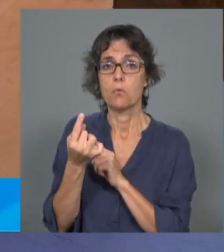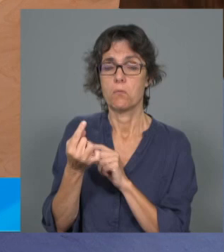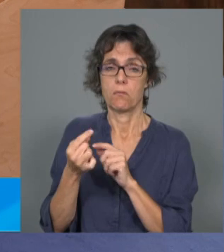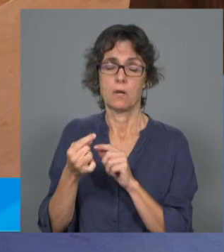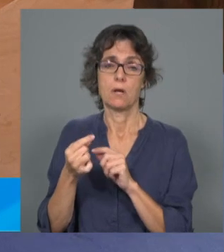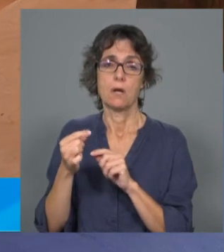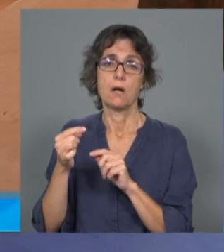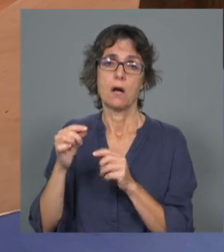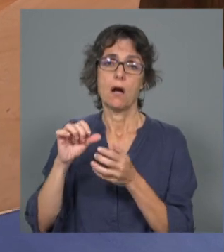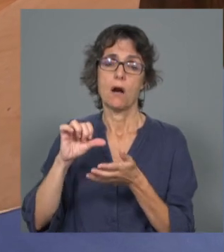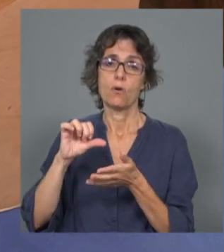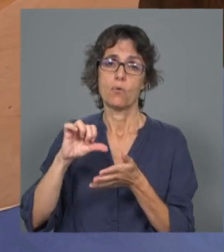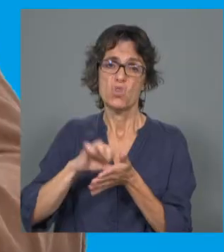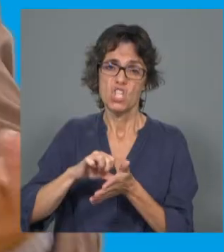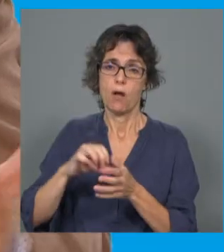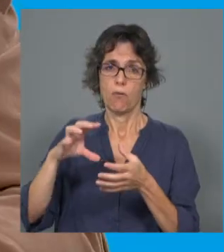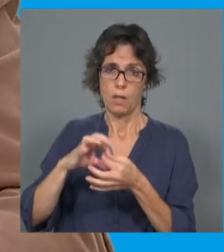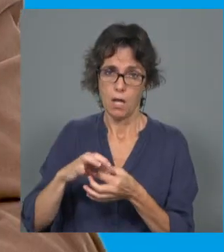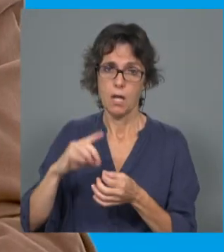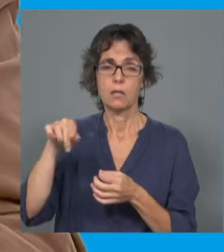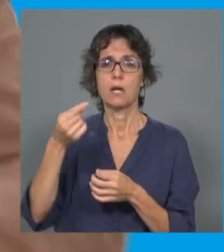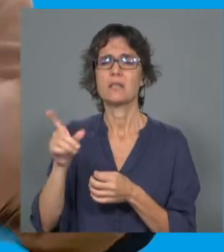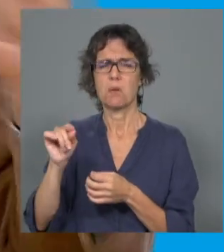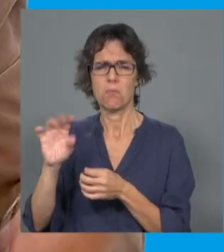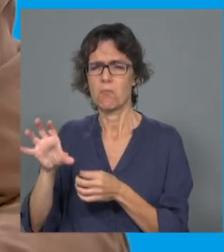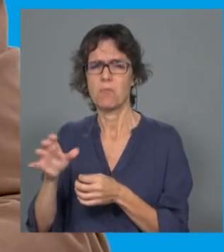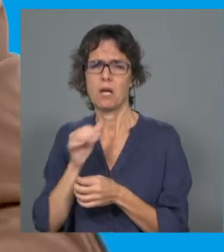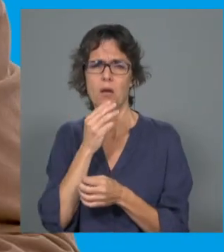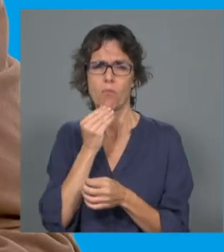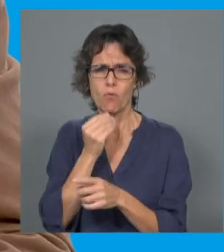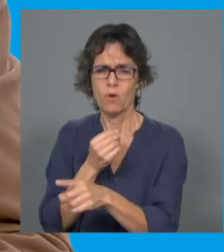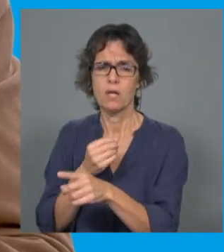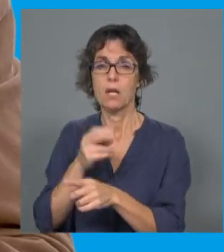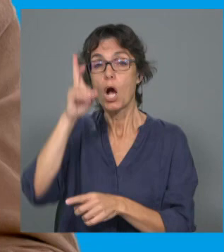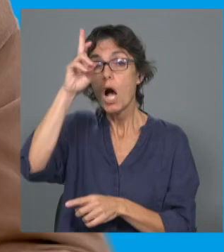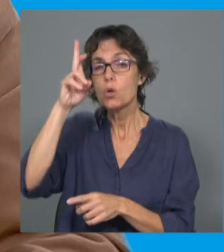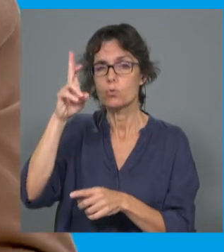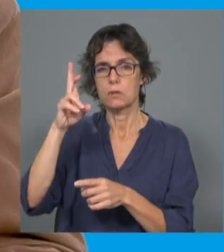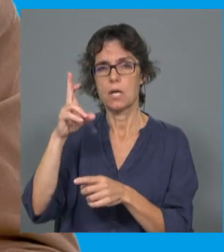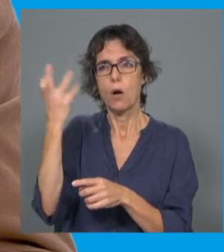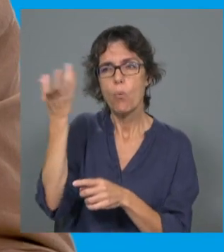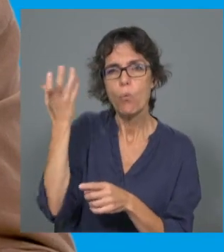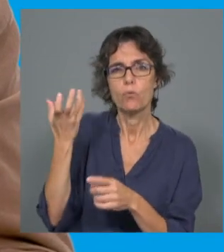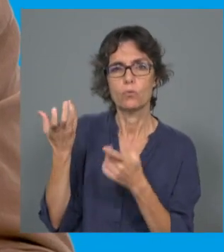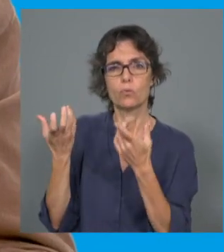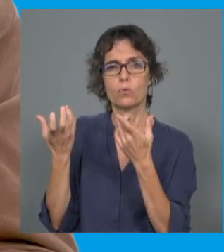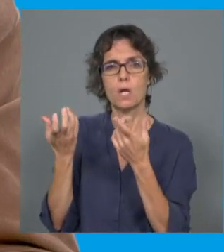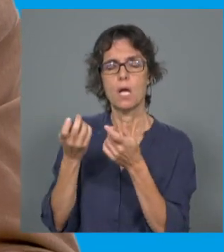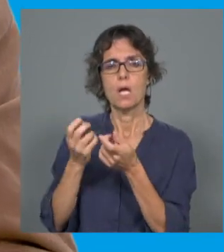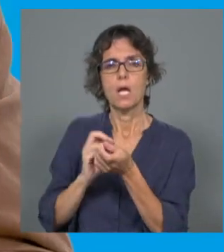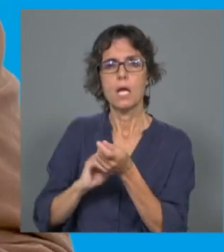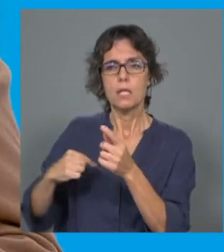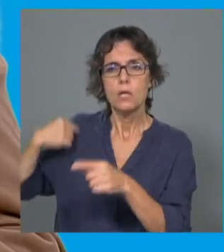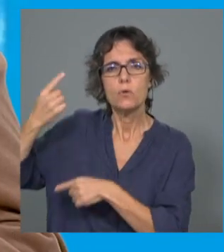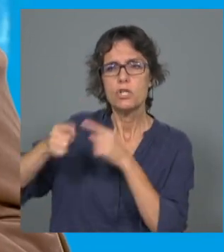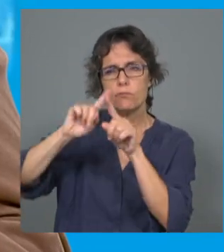islâmicas, não é? Há até um oblasto judaico. A Rússia é realmente um império multiétnico e multicontinental, como eles não se cansam de